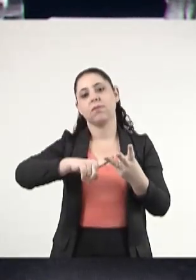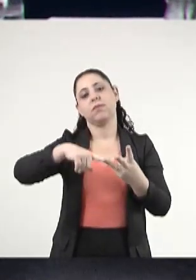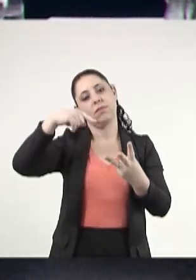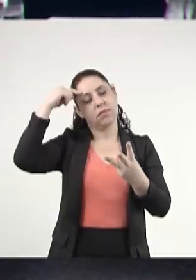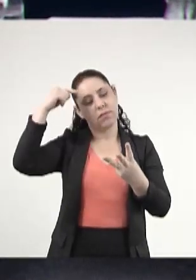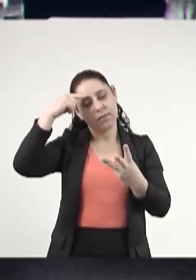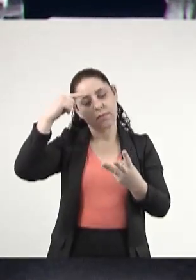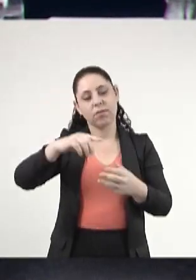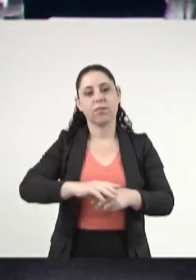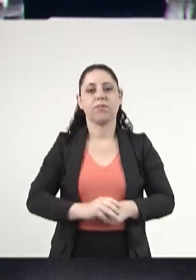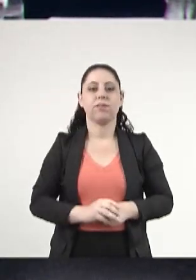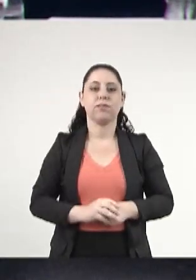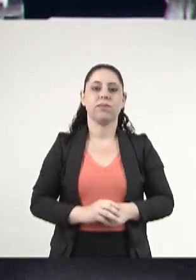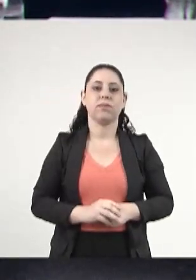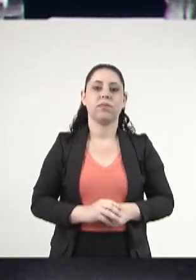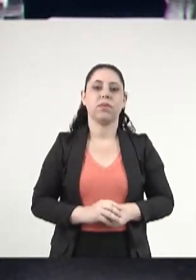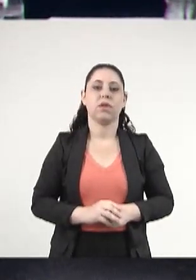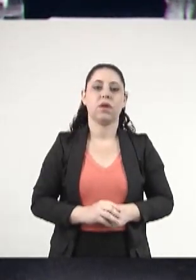e Zé Teixeira.